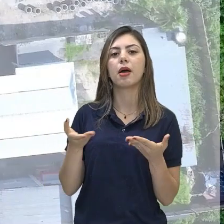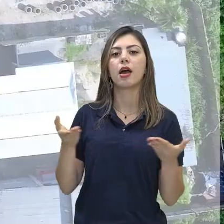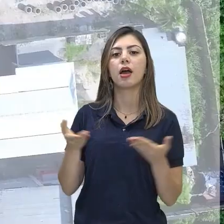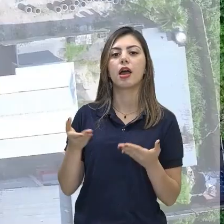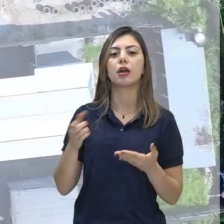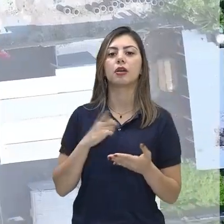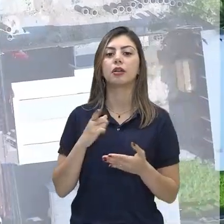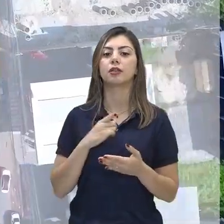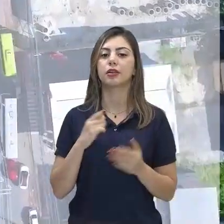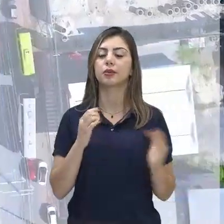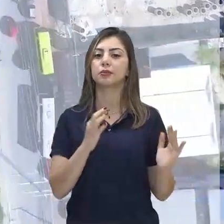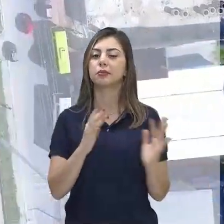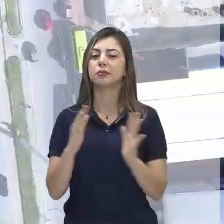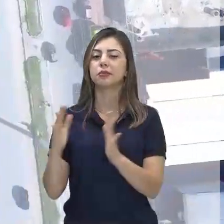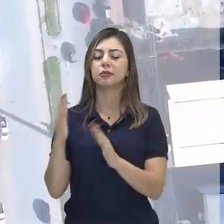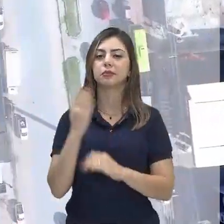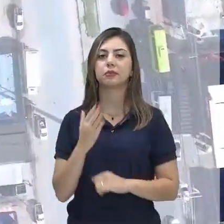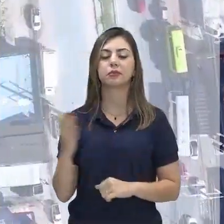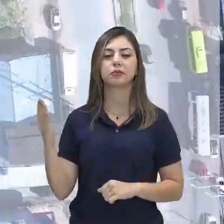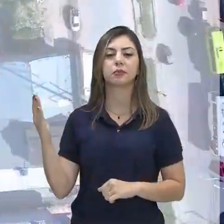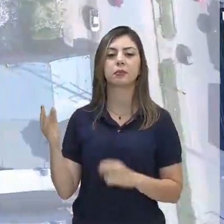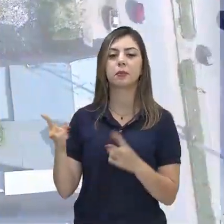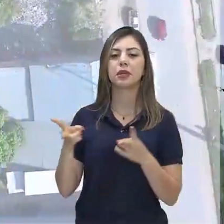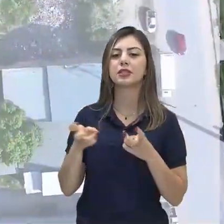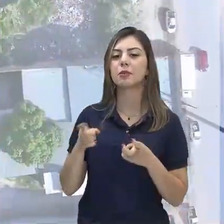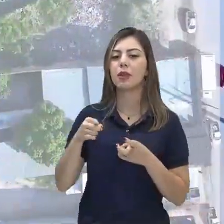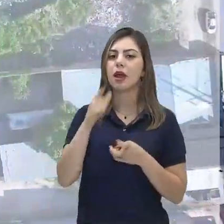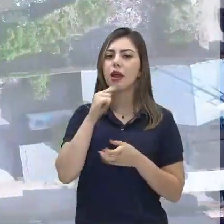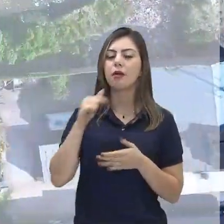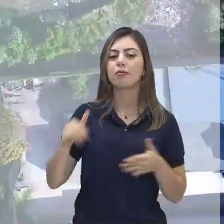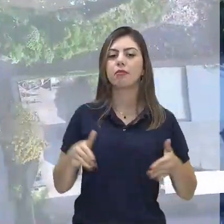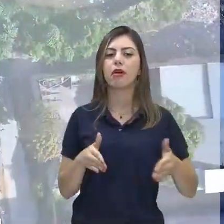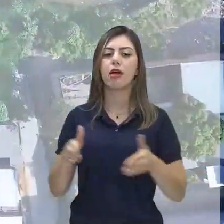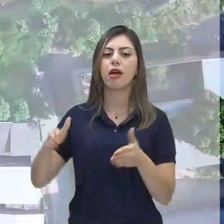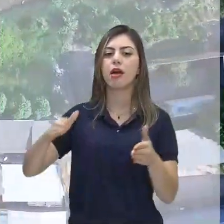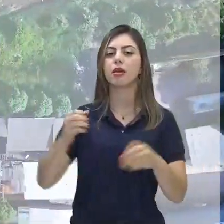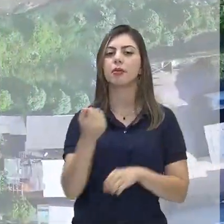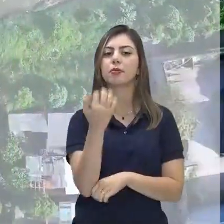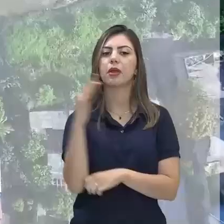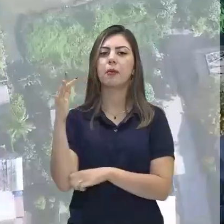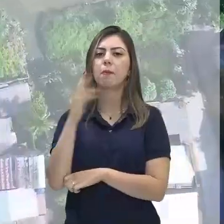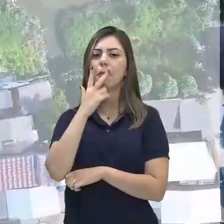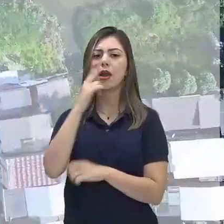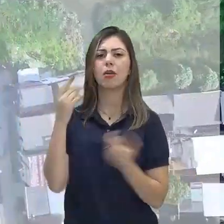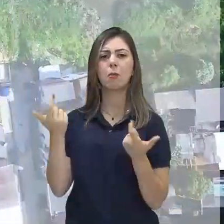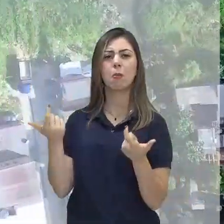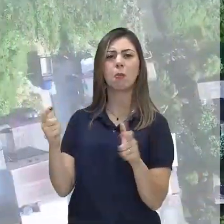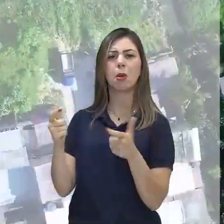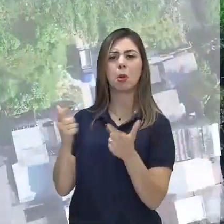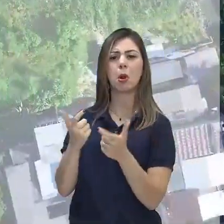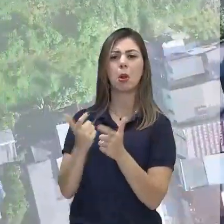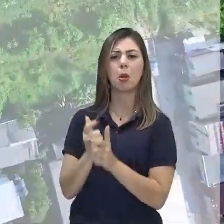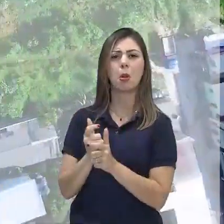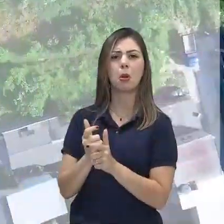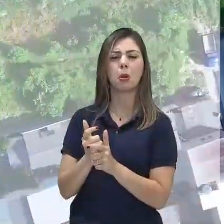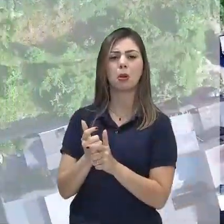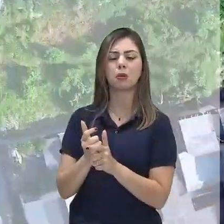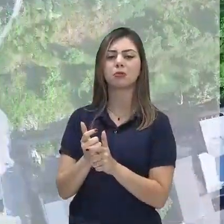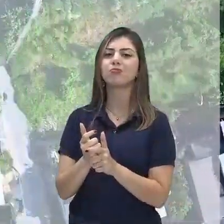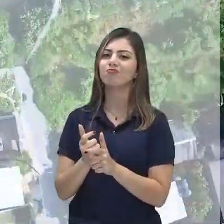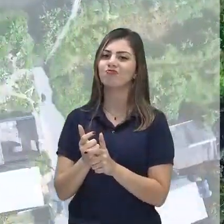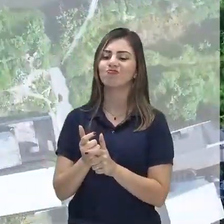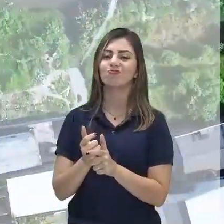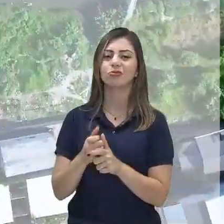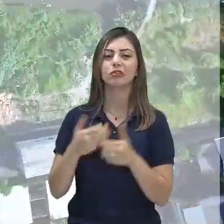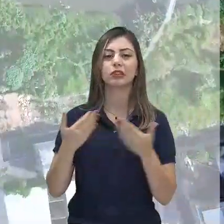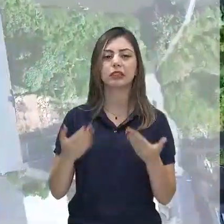no restante da sequência da imagem, que esses corredores, né, esses fragmentos da floresta, eles estão cada vez mais isolados. Então, o corredor ecológico